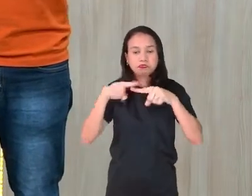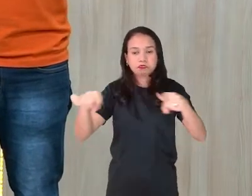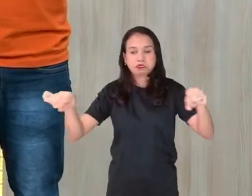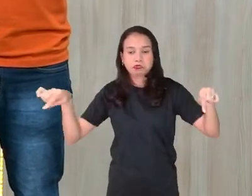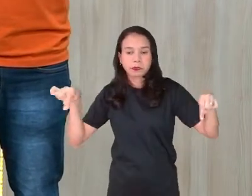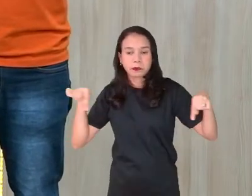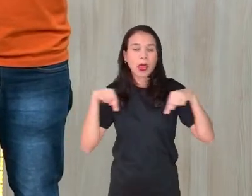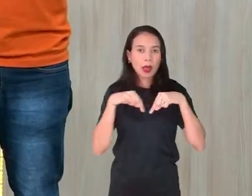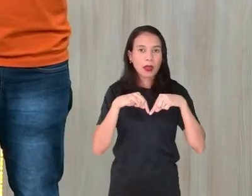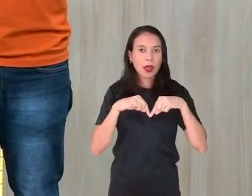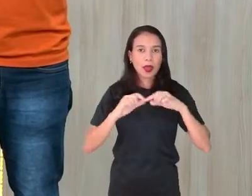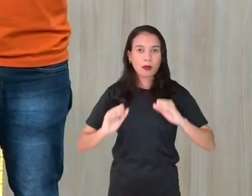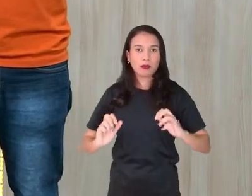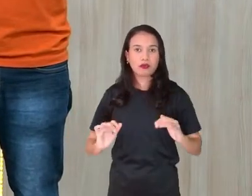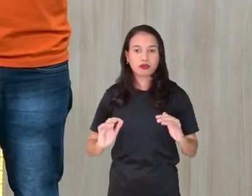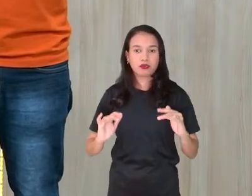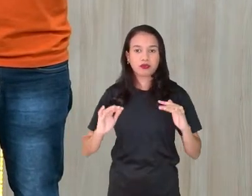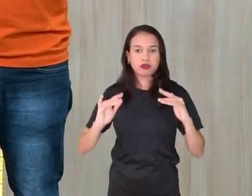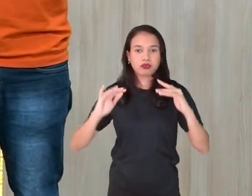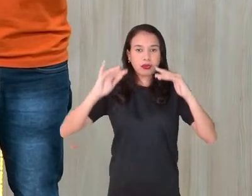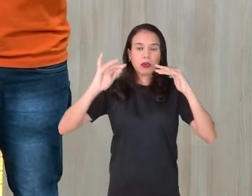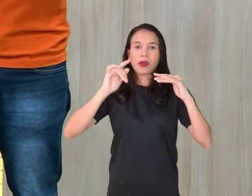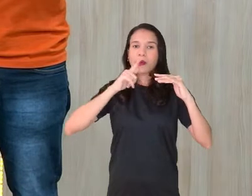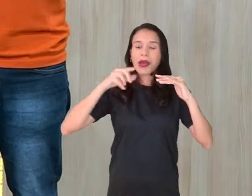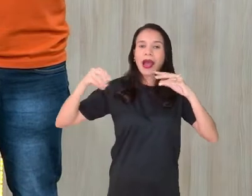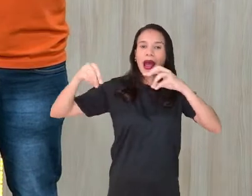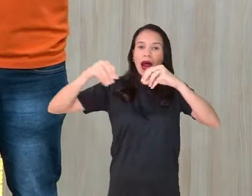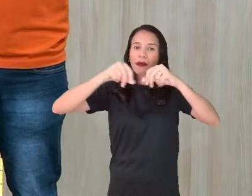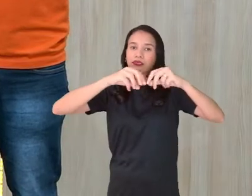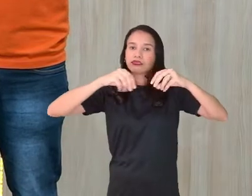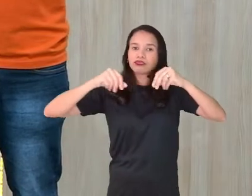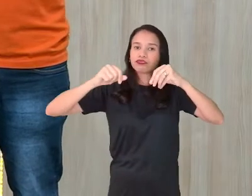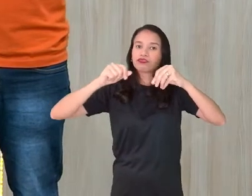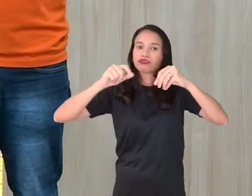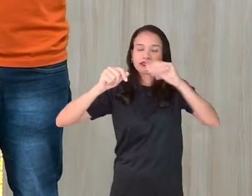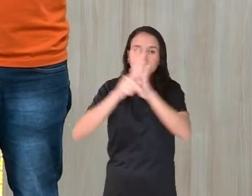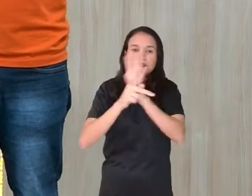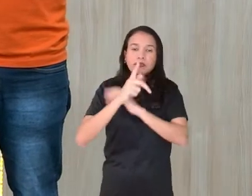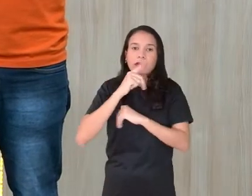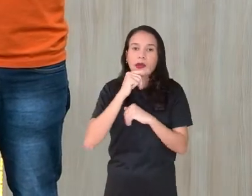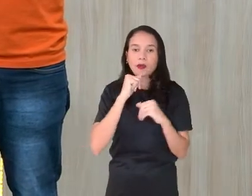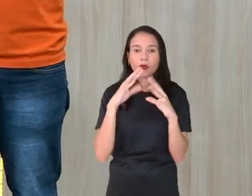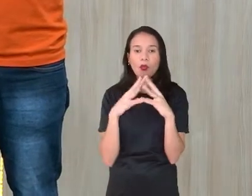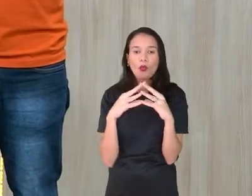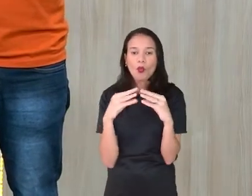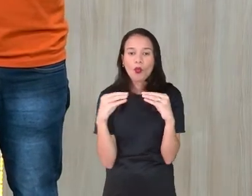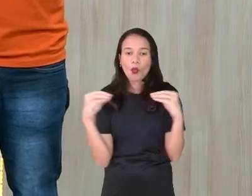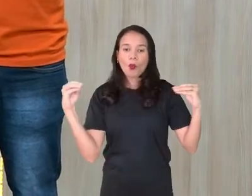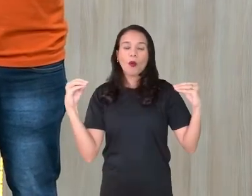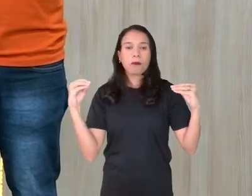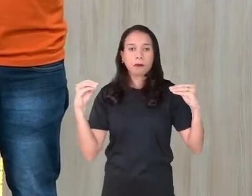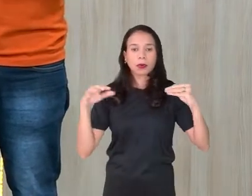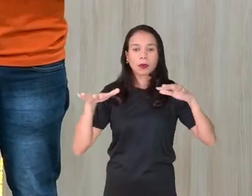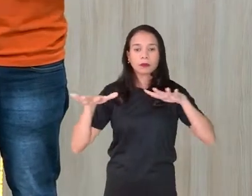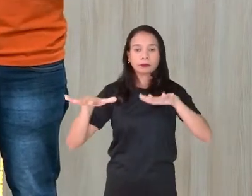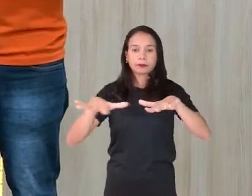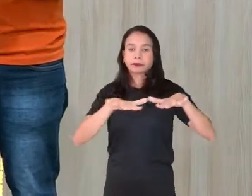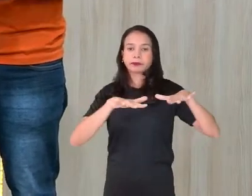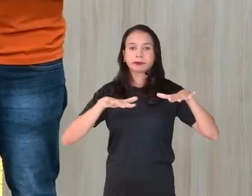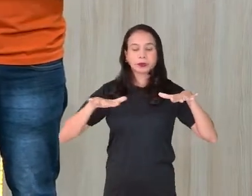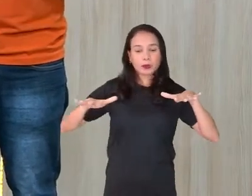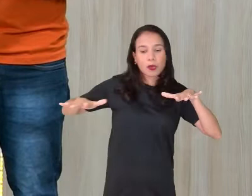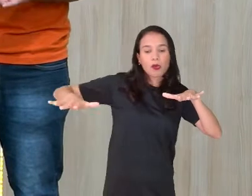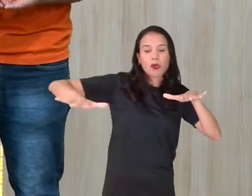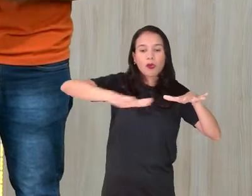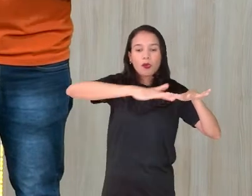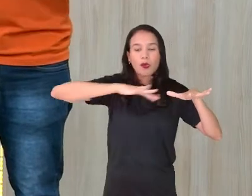Então, quando aumenta a deposição naquele lago, até chegar ao ponto de soterrar esse lago, né, e vira uma